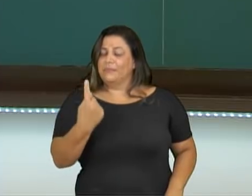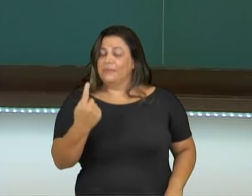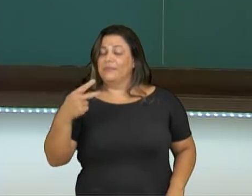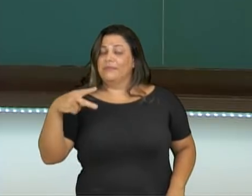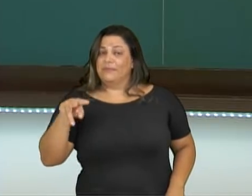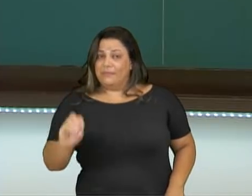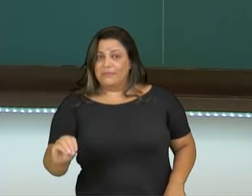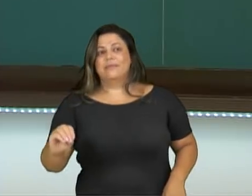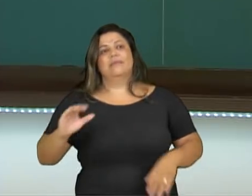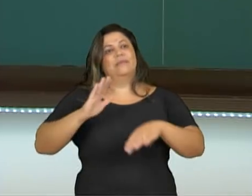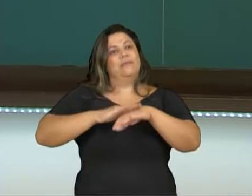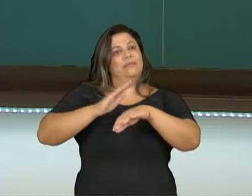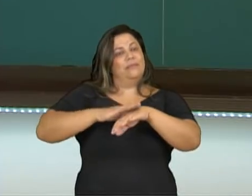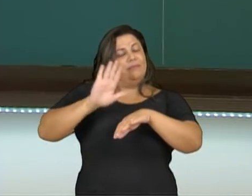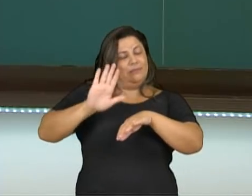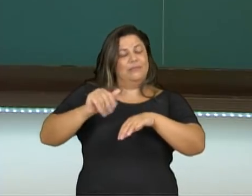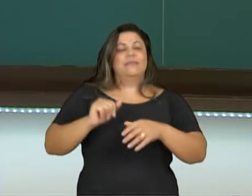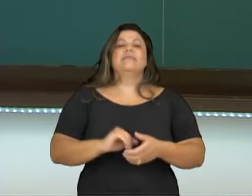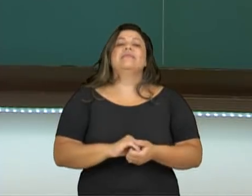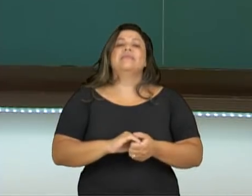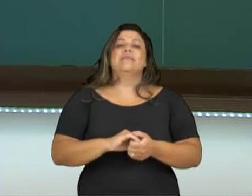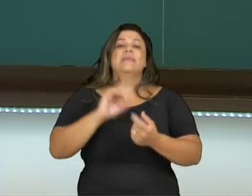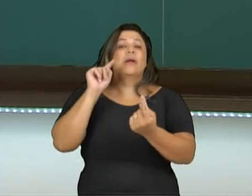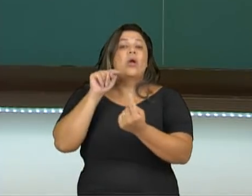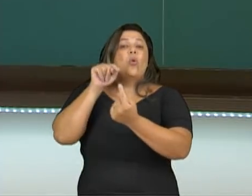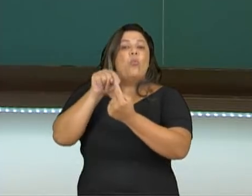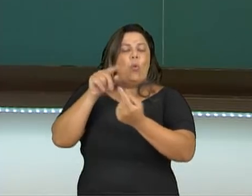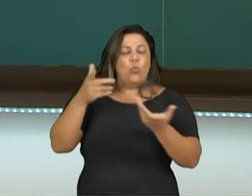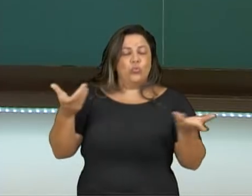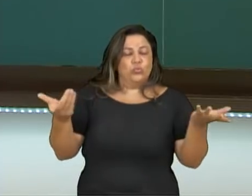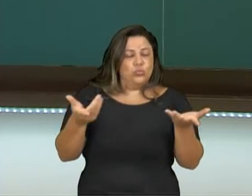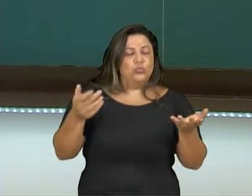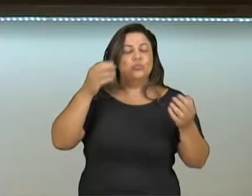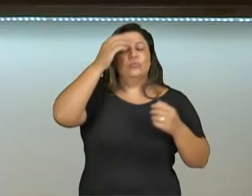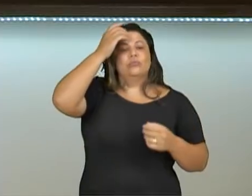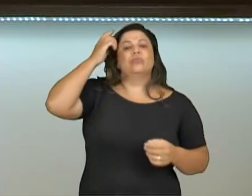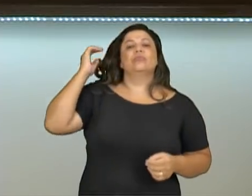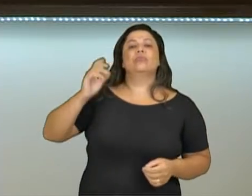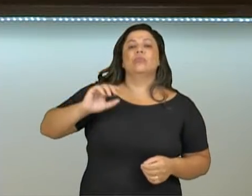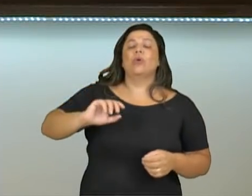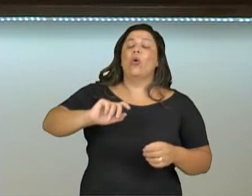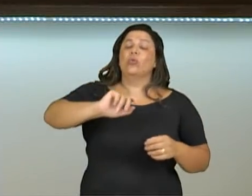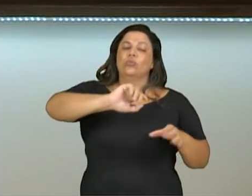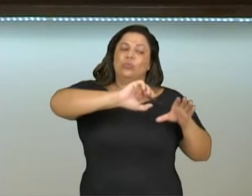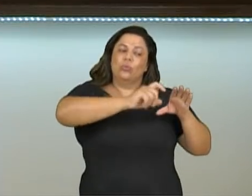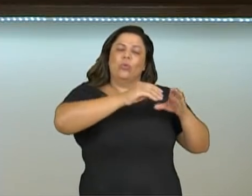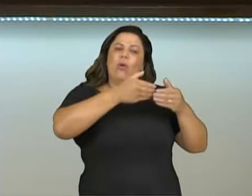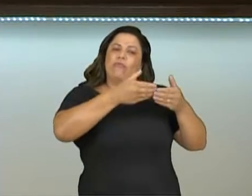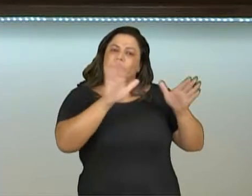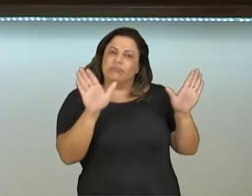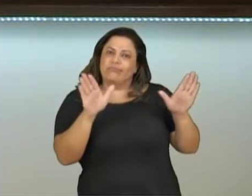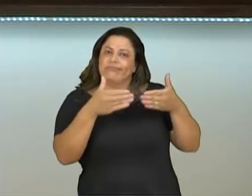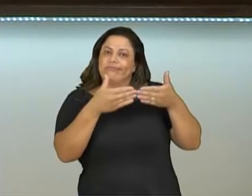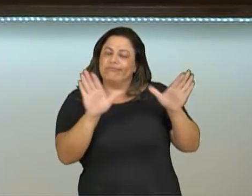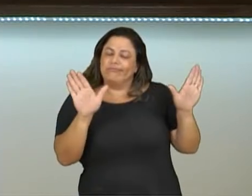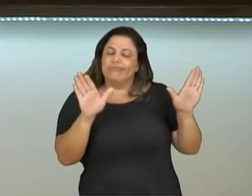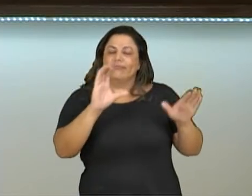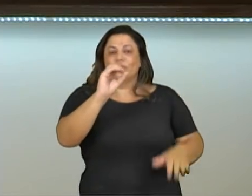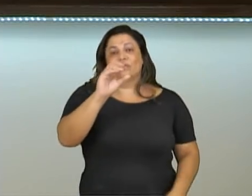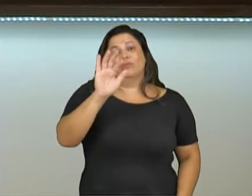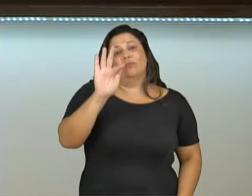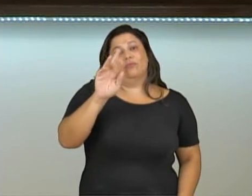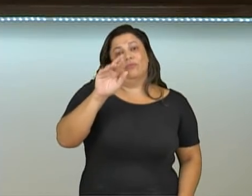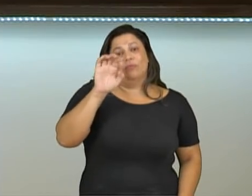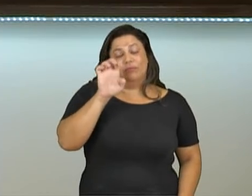Então, esse é exatamente o ponto aonde o cofre vai abrir, né? Com essas três combinações. Então, na hora